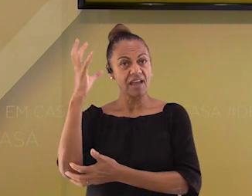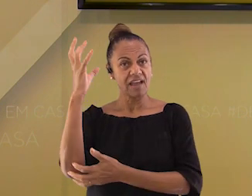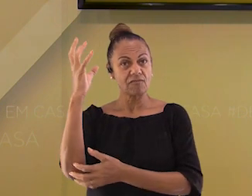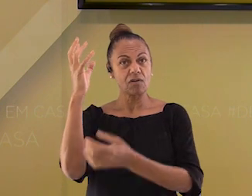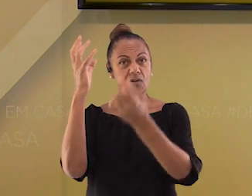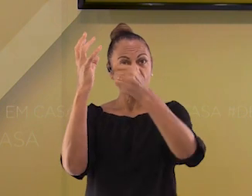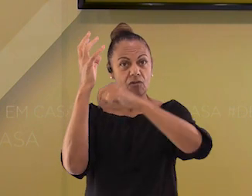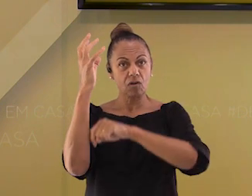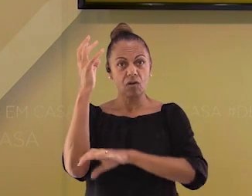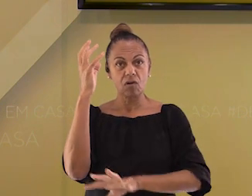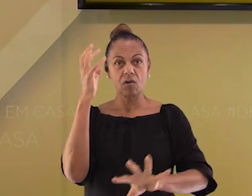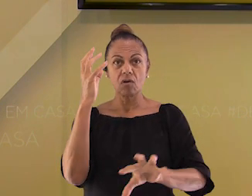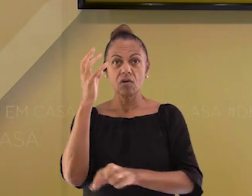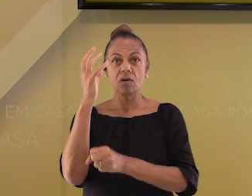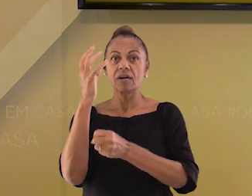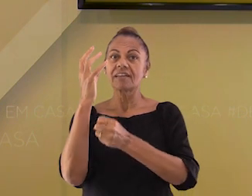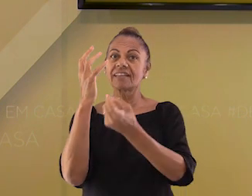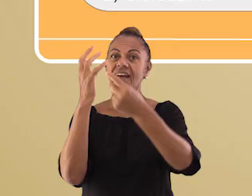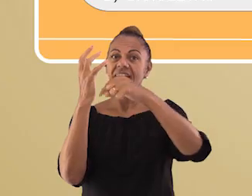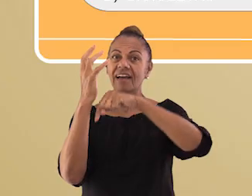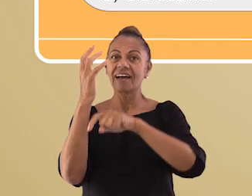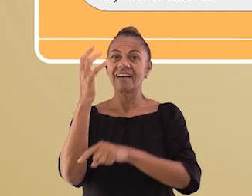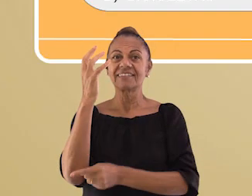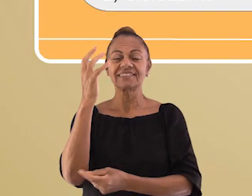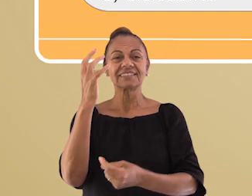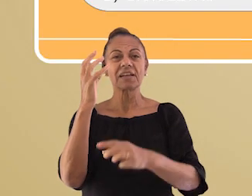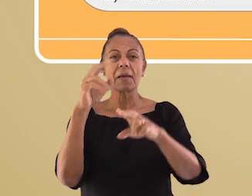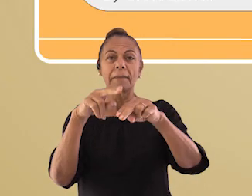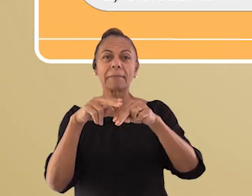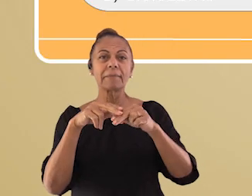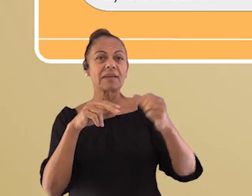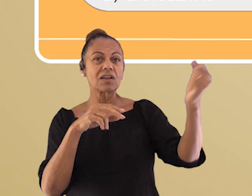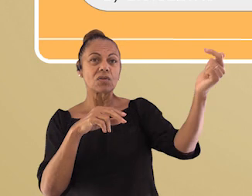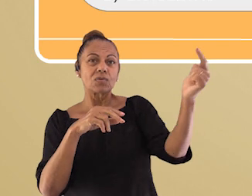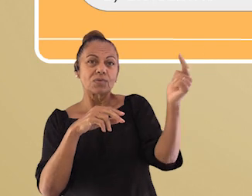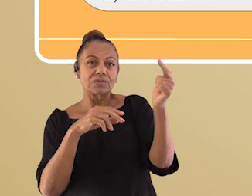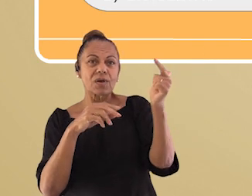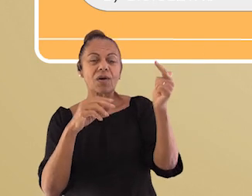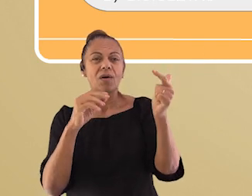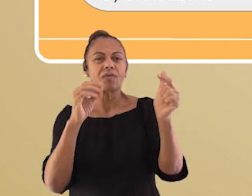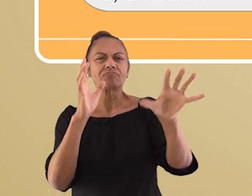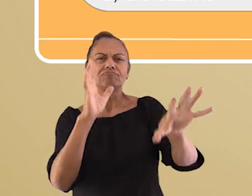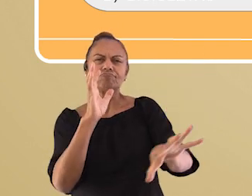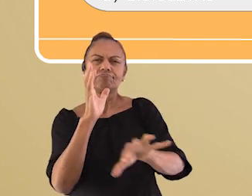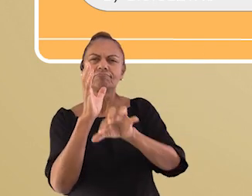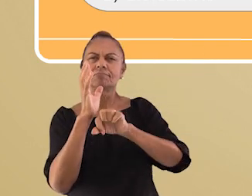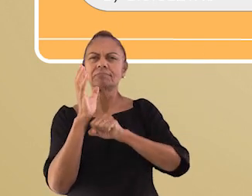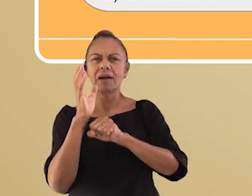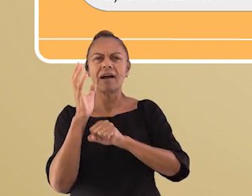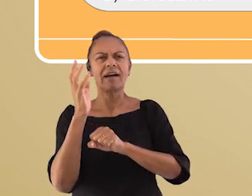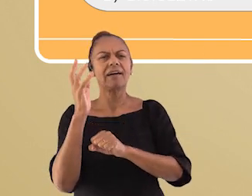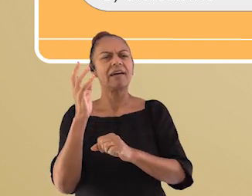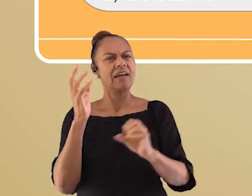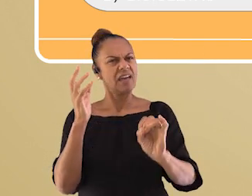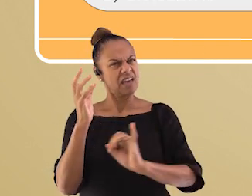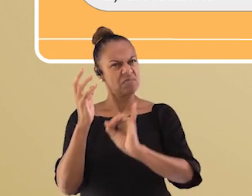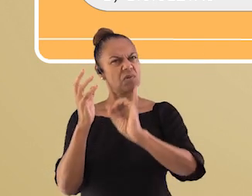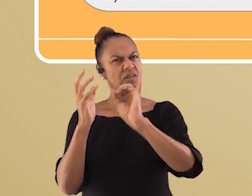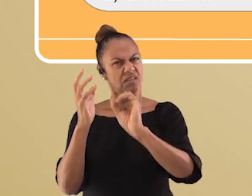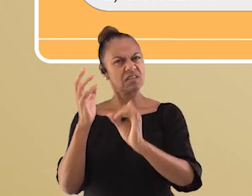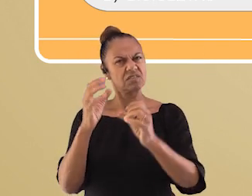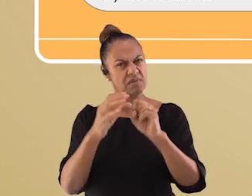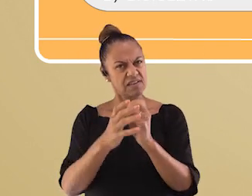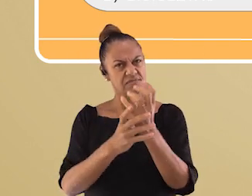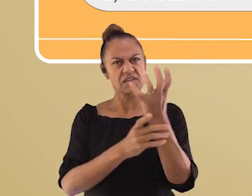a fotossíntese. Vamos lá? A fotossíntese é a produção do próprio alimento através da luz do